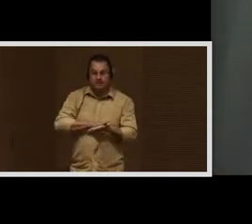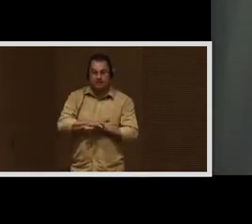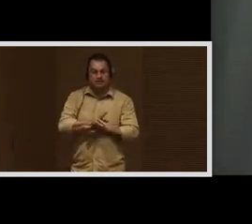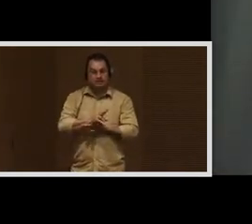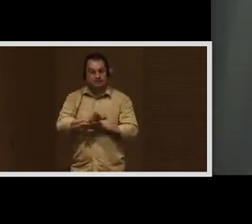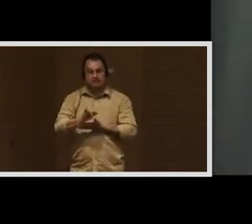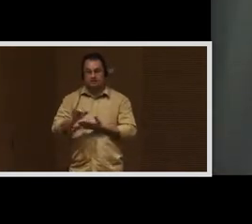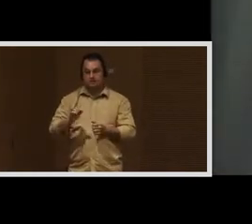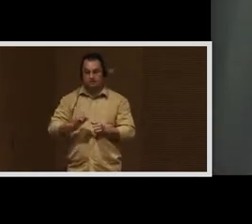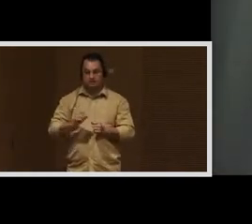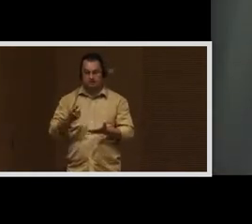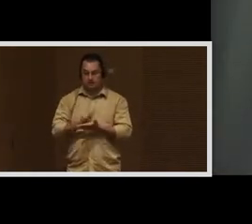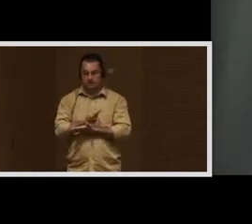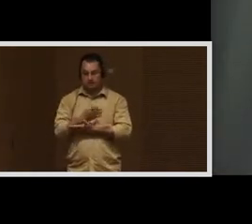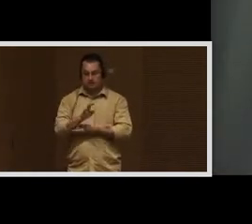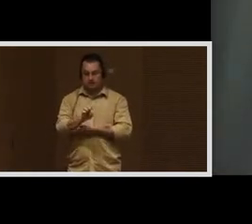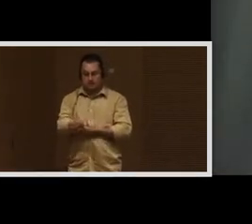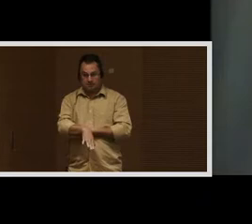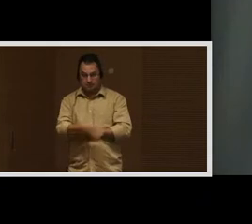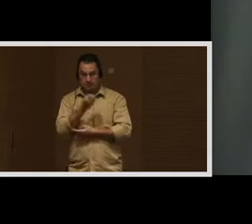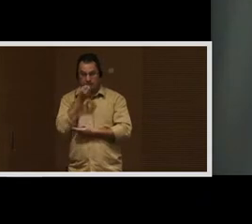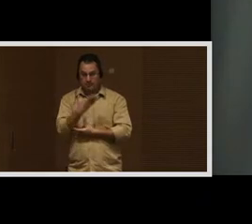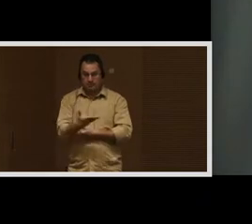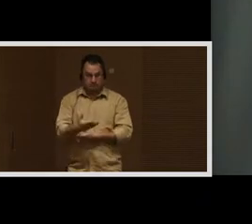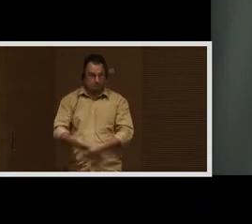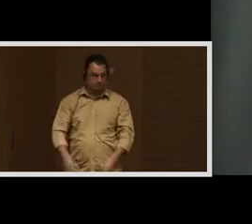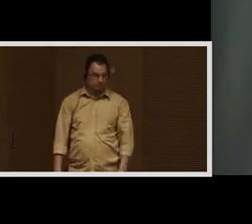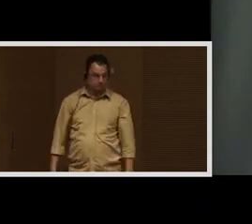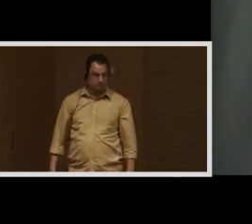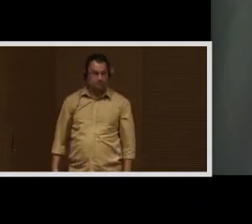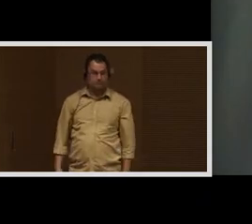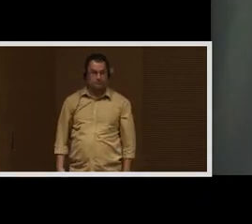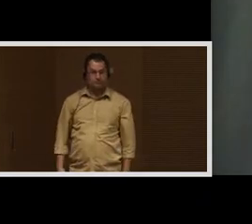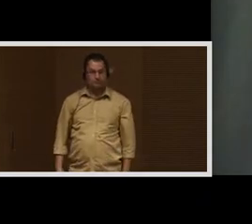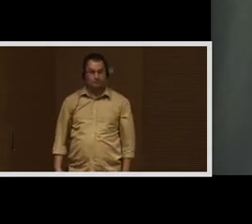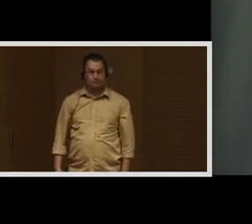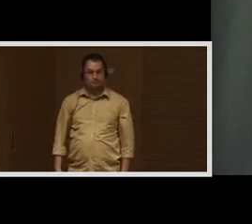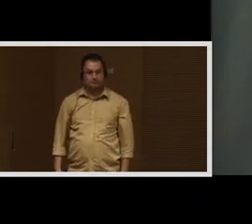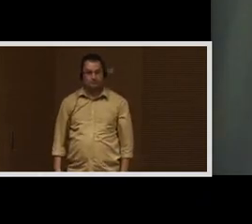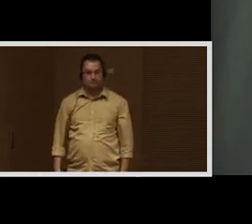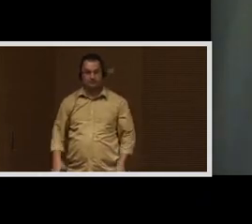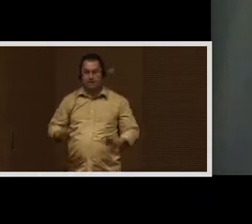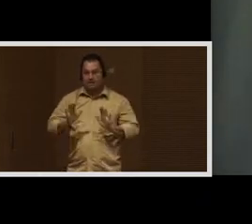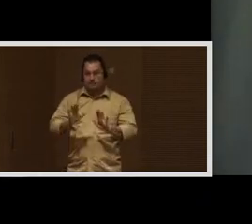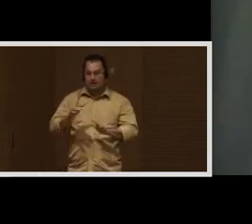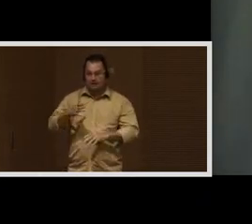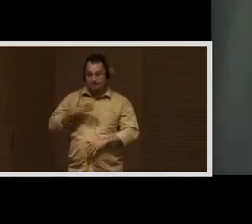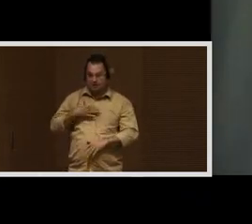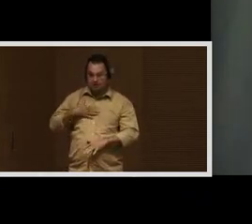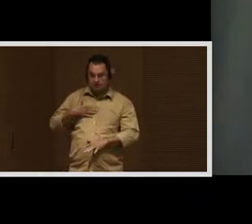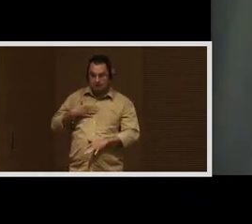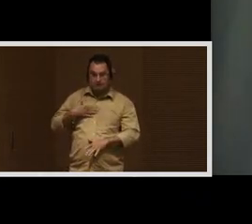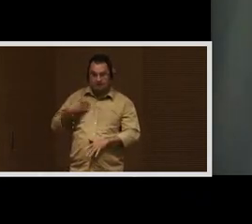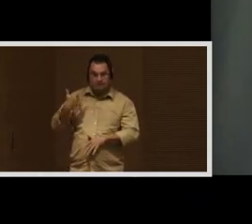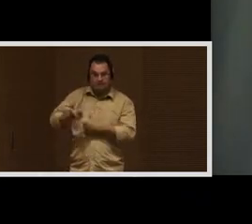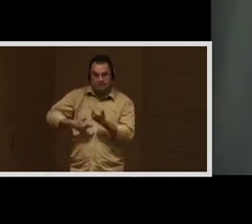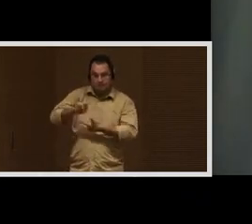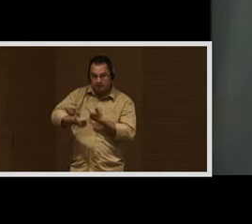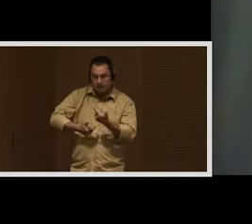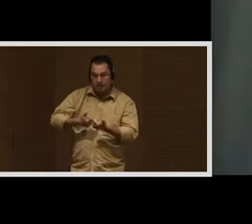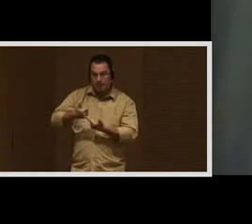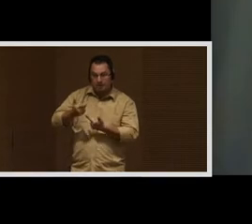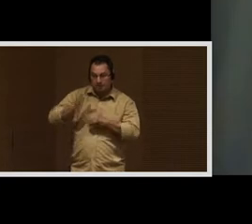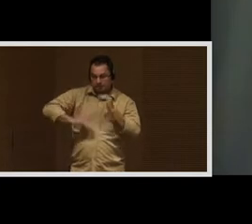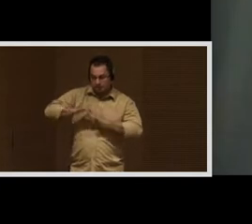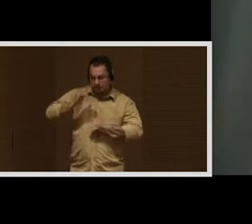bem. Bem. Ou o bom. Ocorre que a minha formação, mas, meu exercício profissional como analista winnicottiana por 16